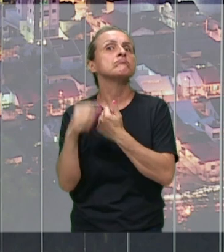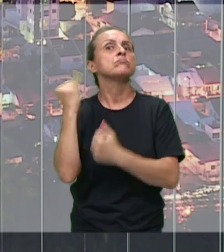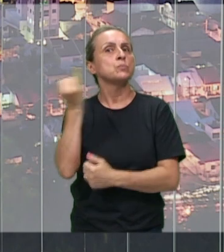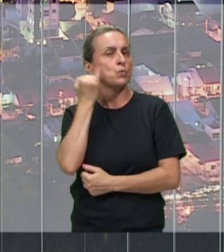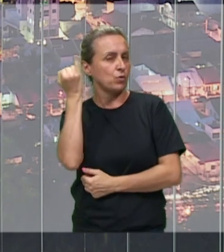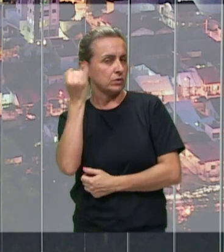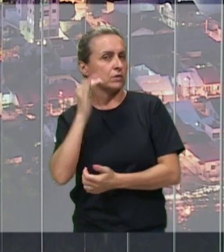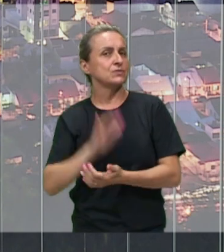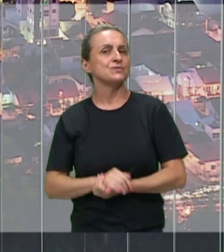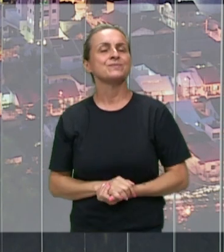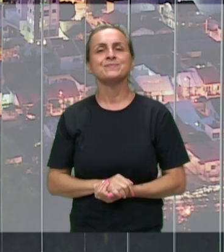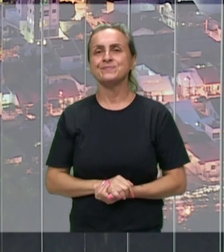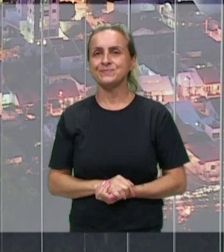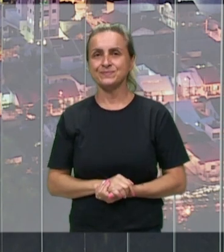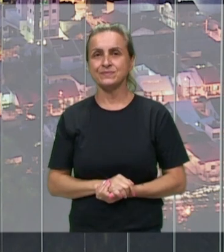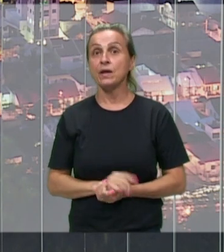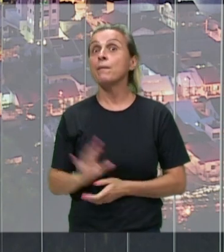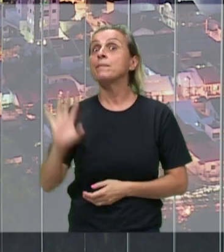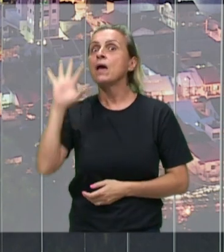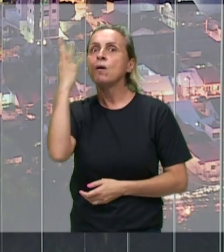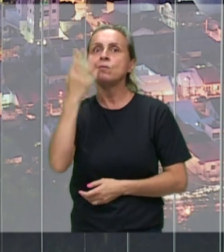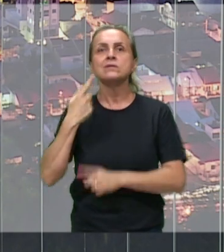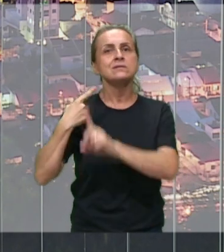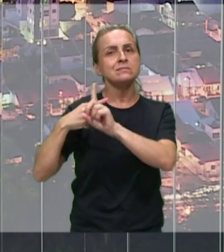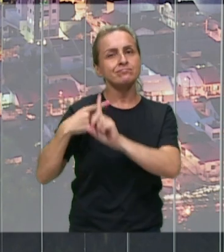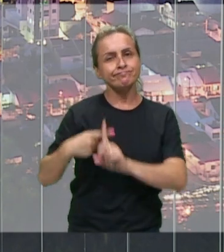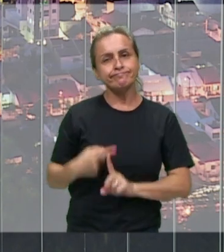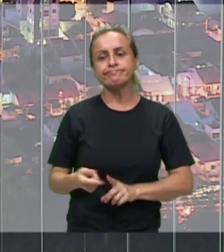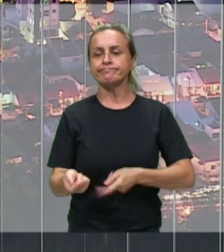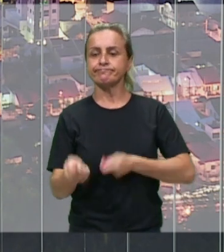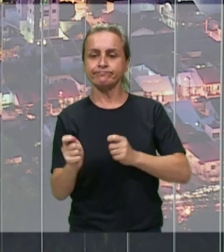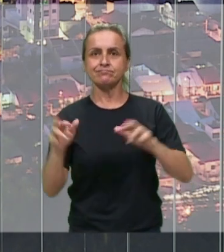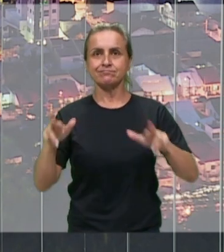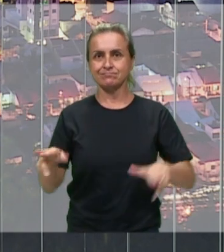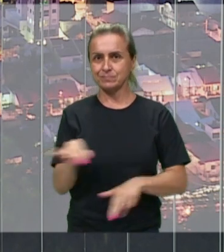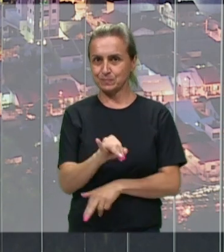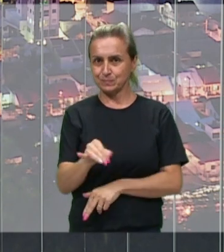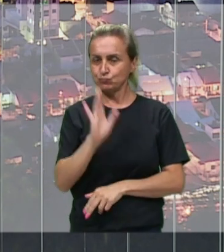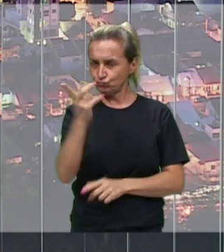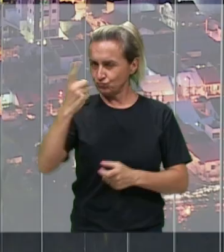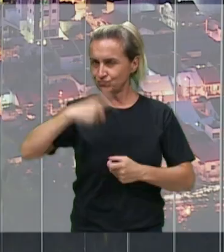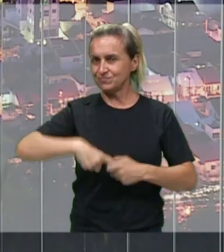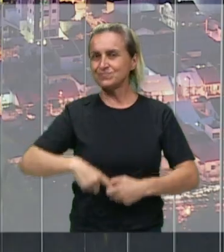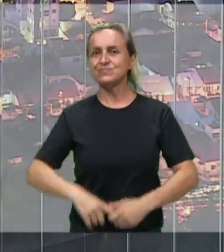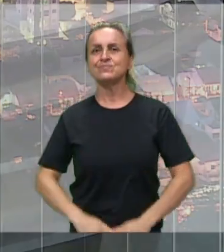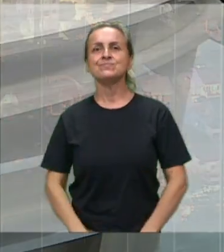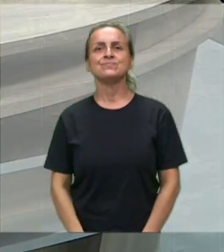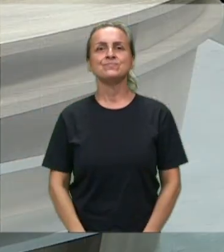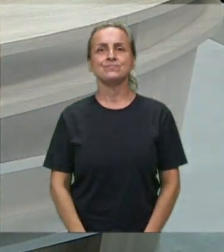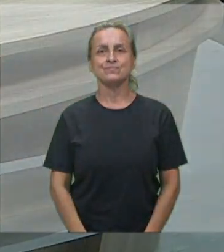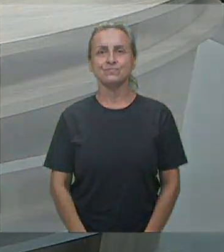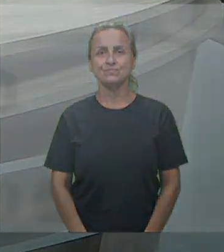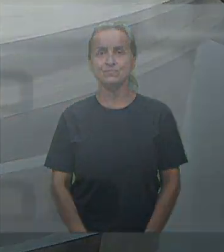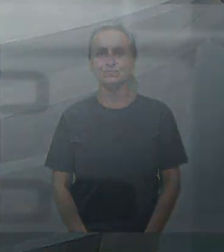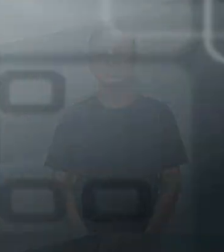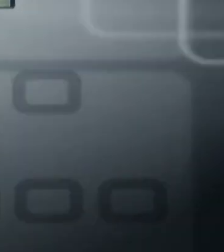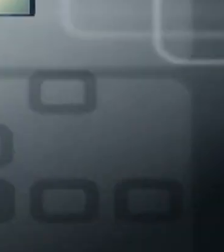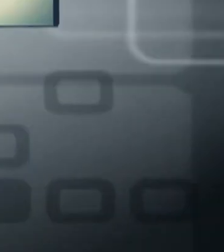ganhe seja a pesca daqui de Itajaí e da região. É só um minuto, a gente já volta.